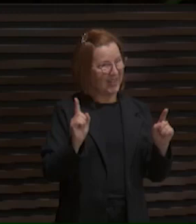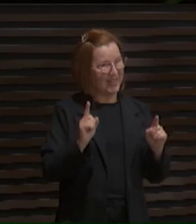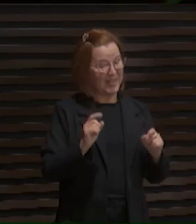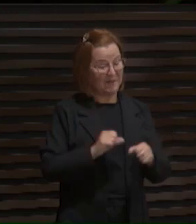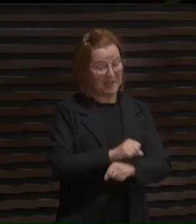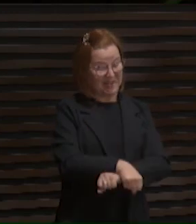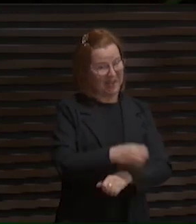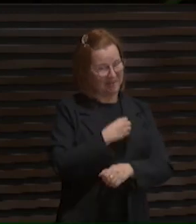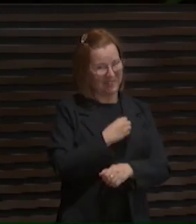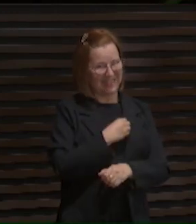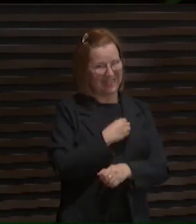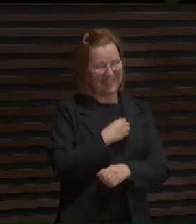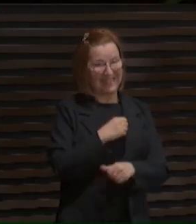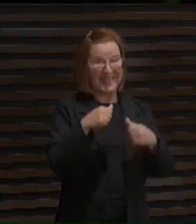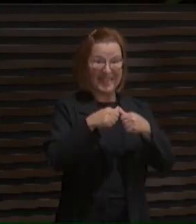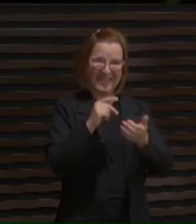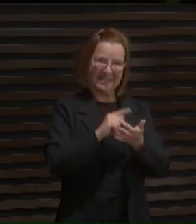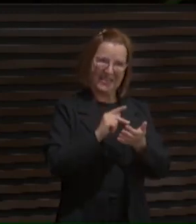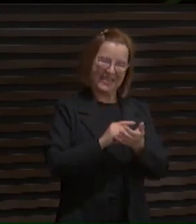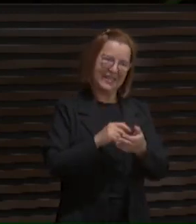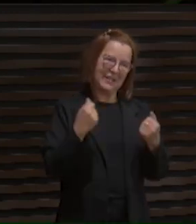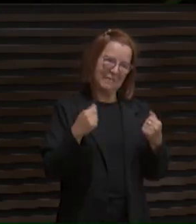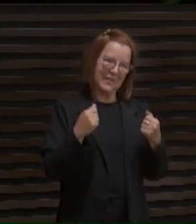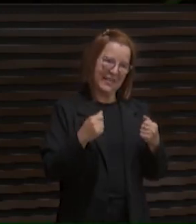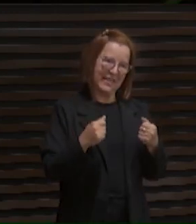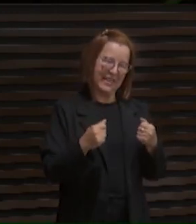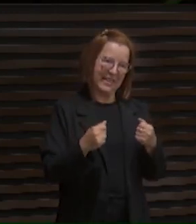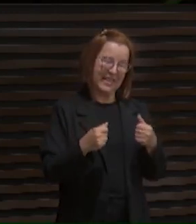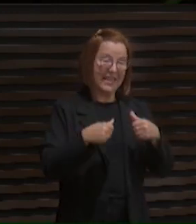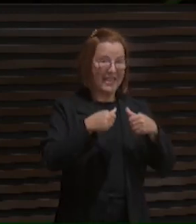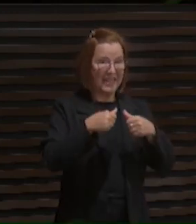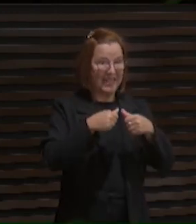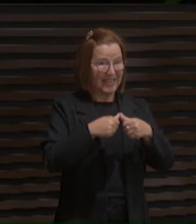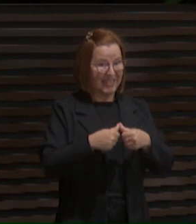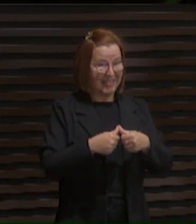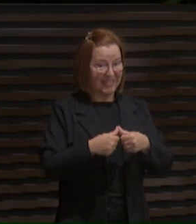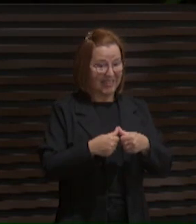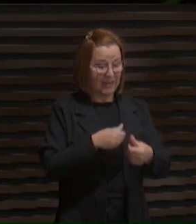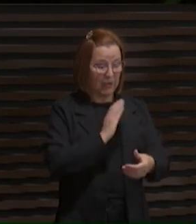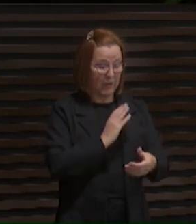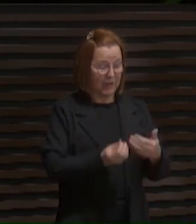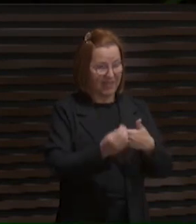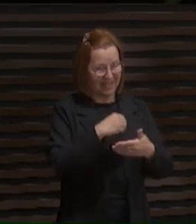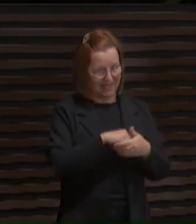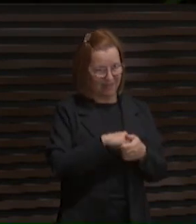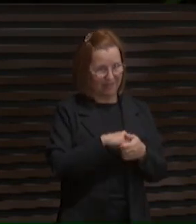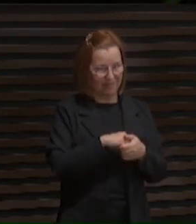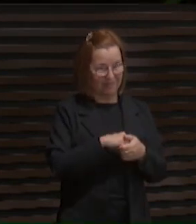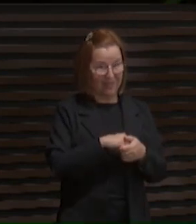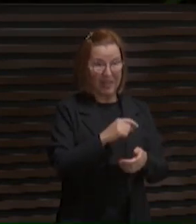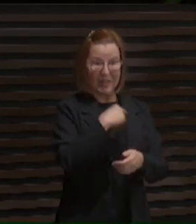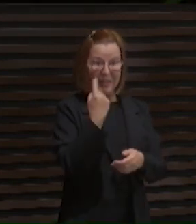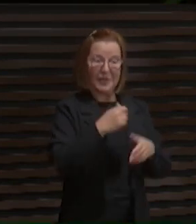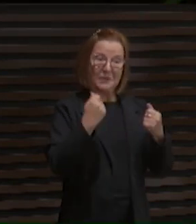6,6. Essa verdade deve também estar em nosso coração de tal forma que devemos nos considerar